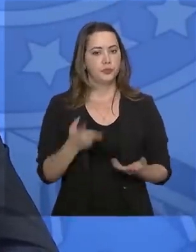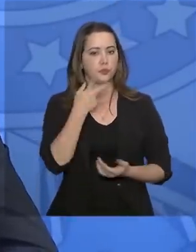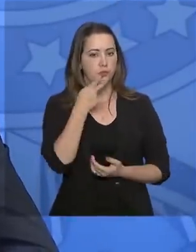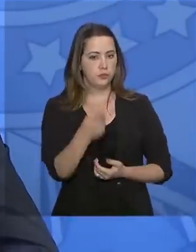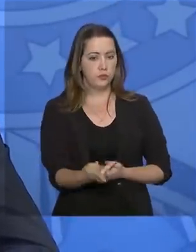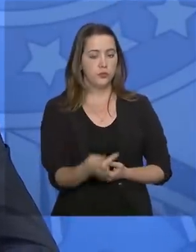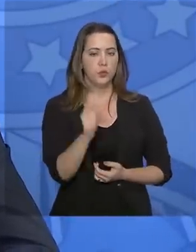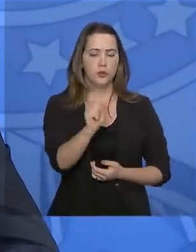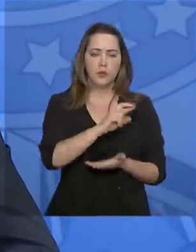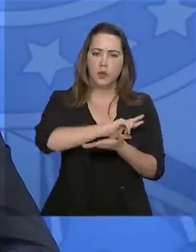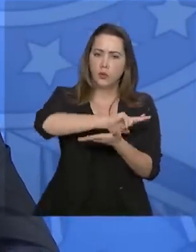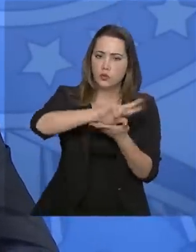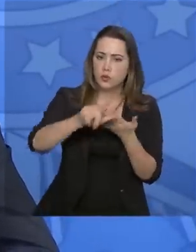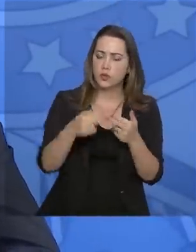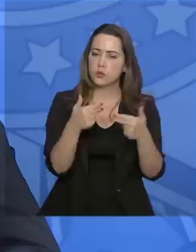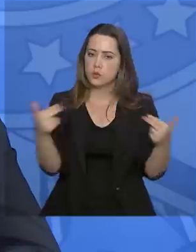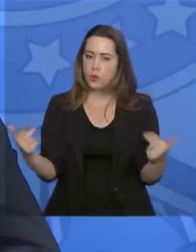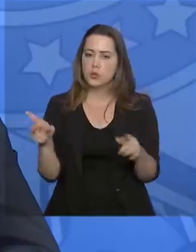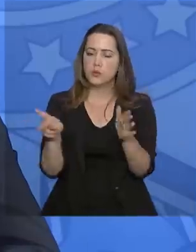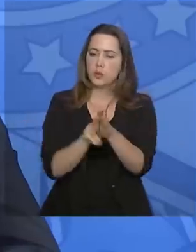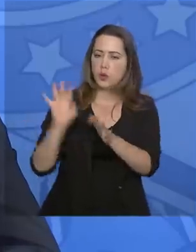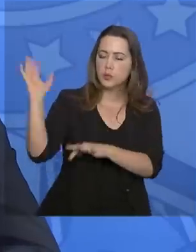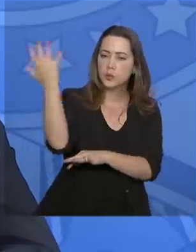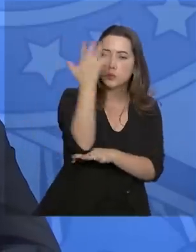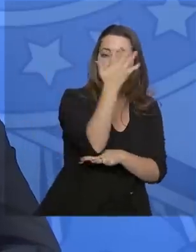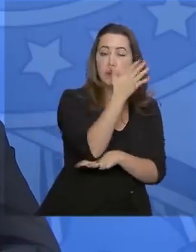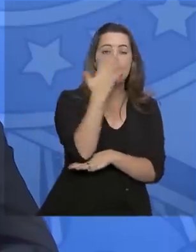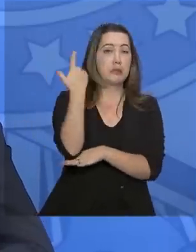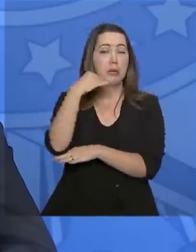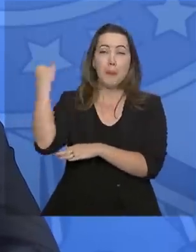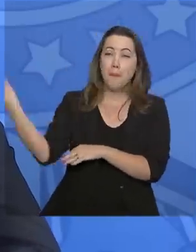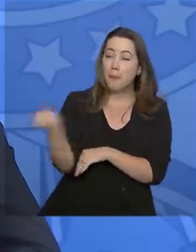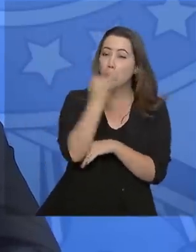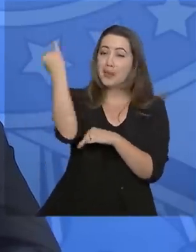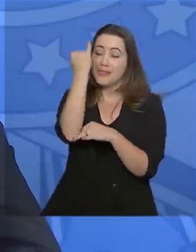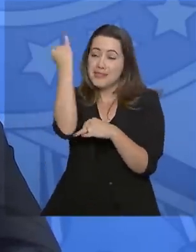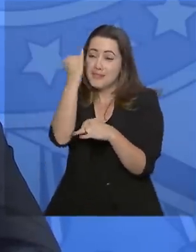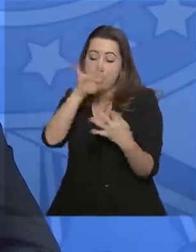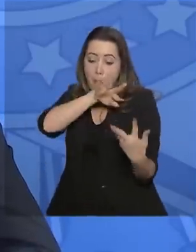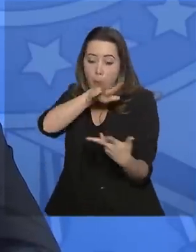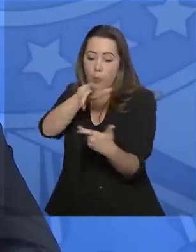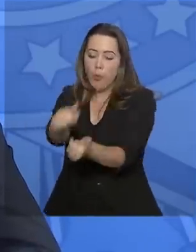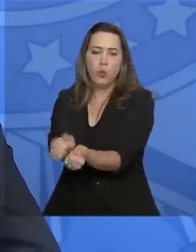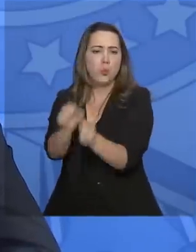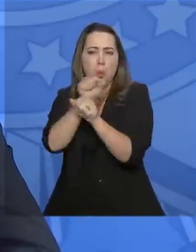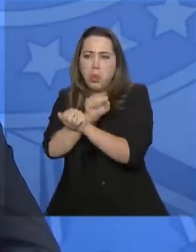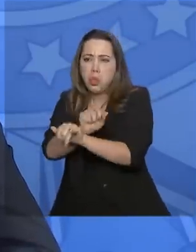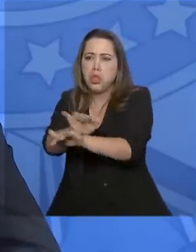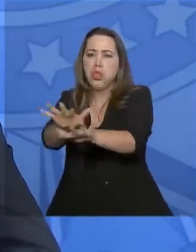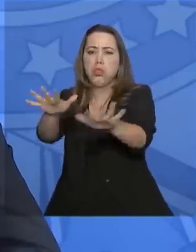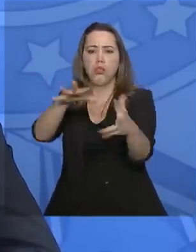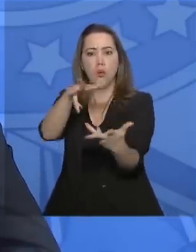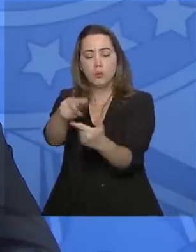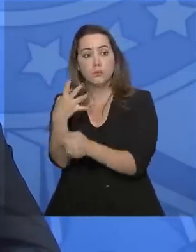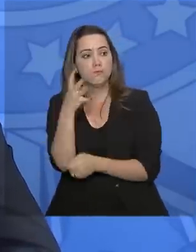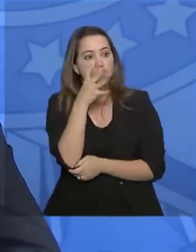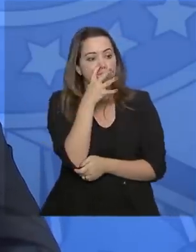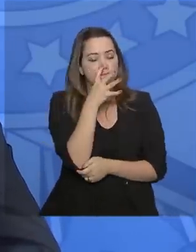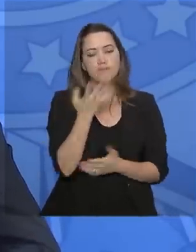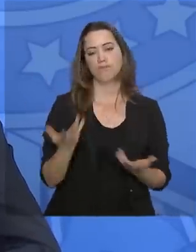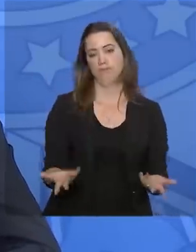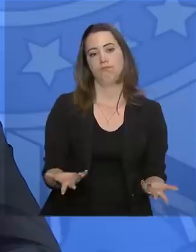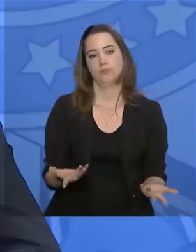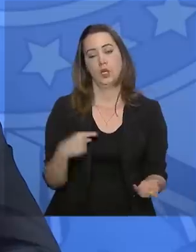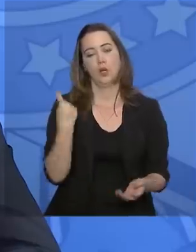em questões ambientais têm uma repercussão enorme fora do brasil nós temos um uma área também